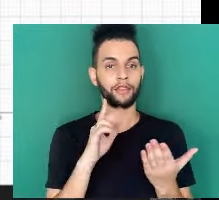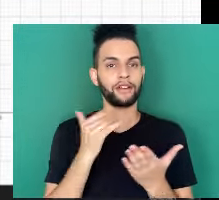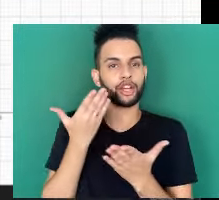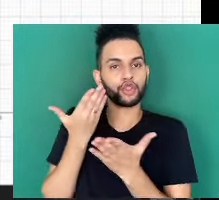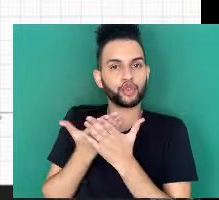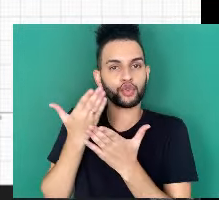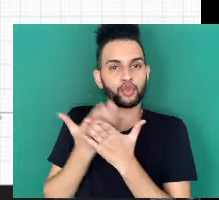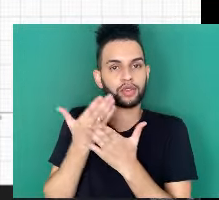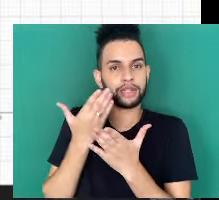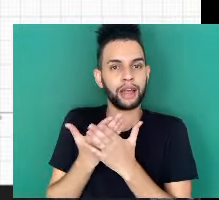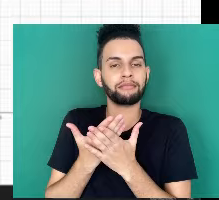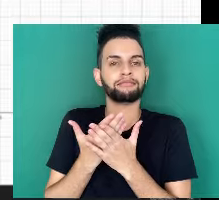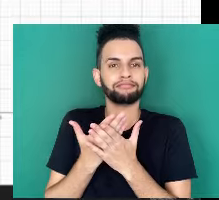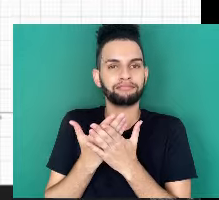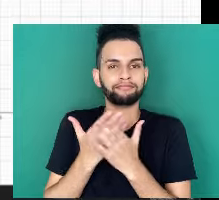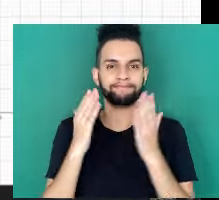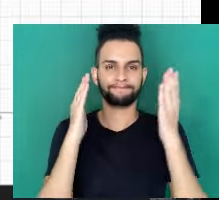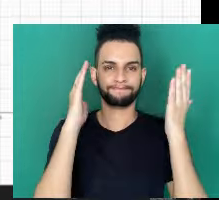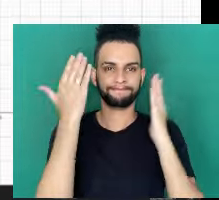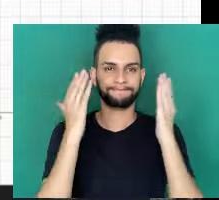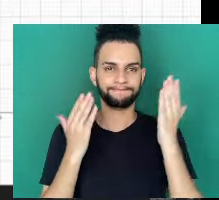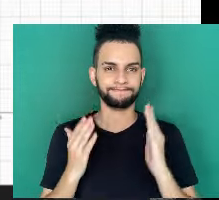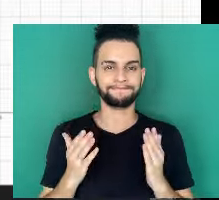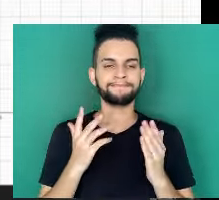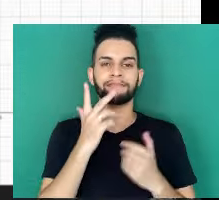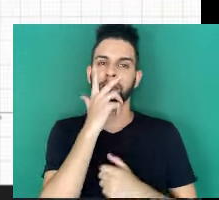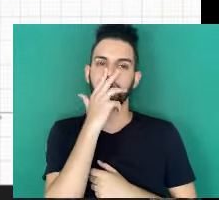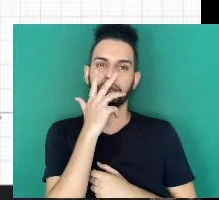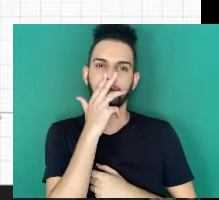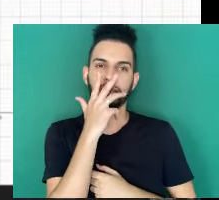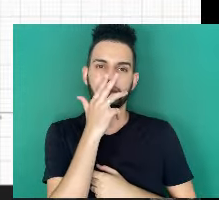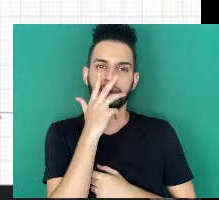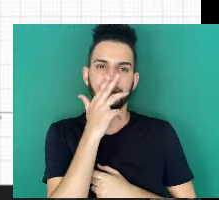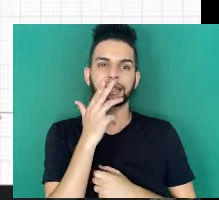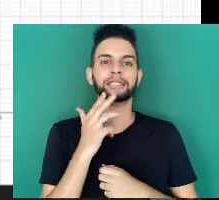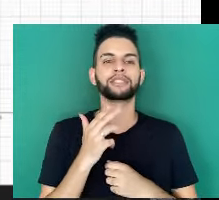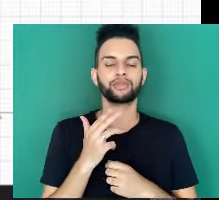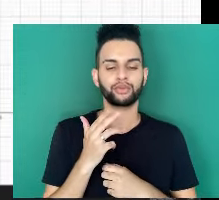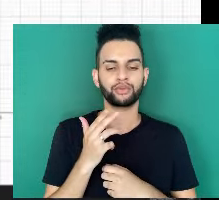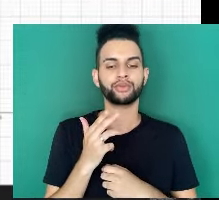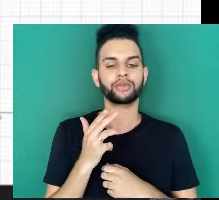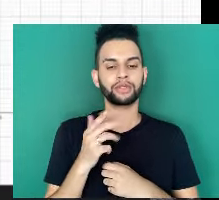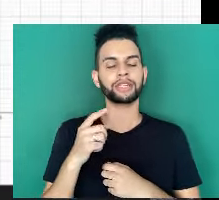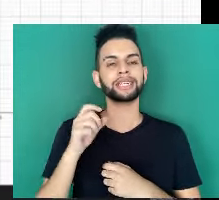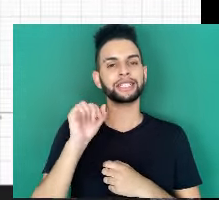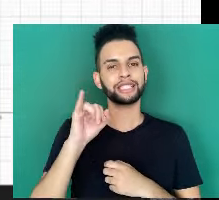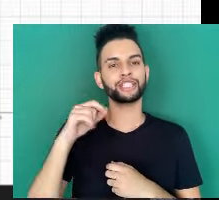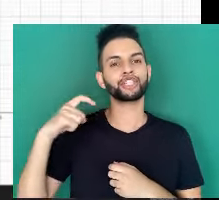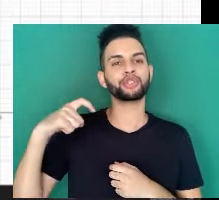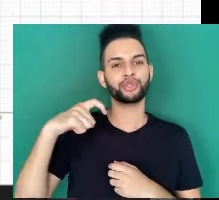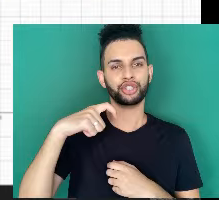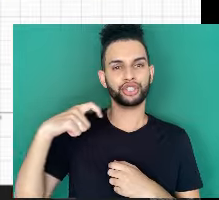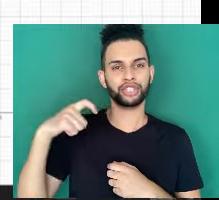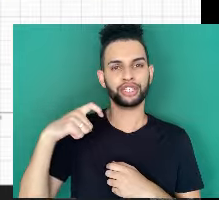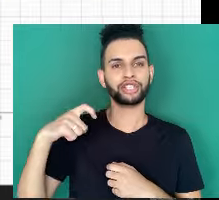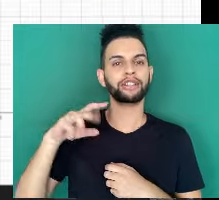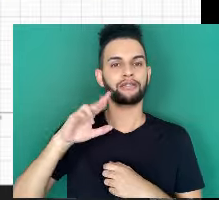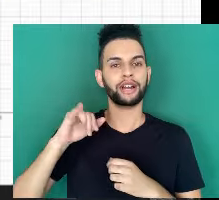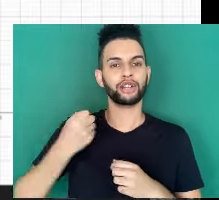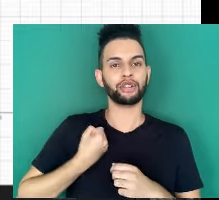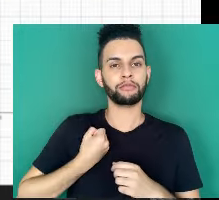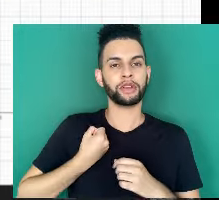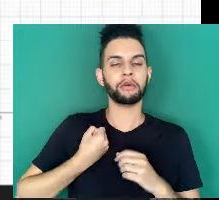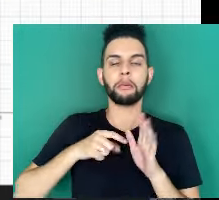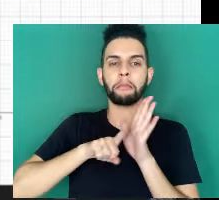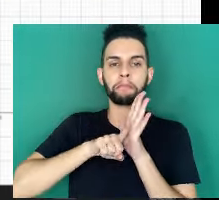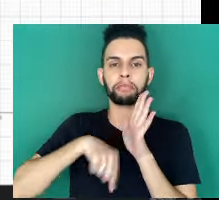um estudo análogo, considerando que o x diminui cada vez mais, ou seja, o valor